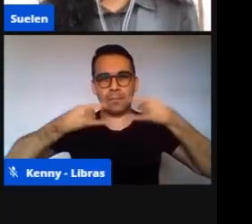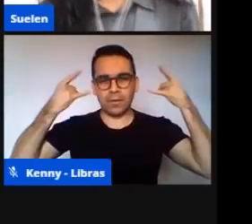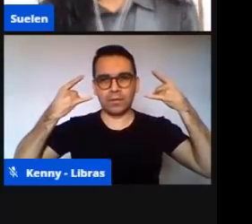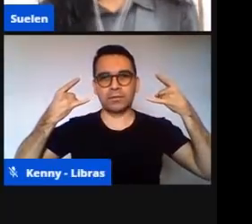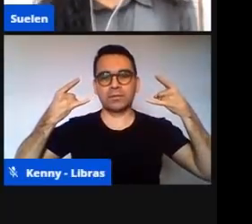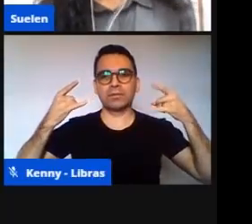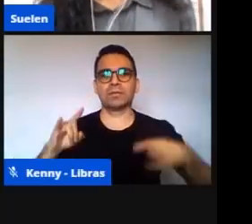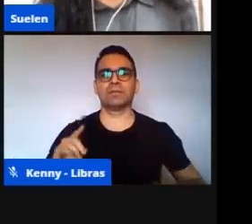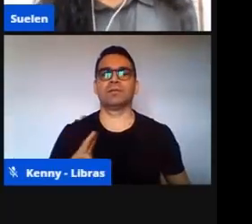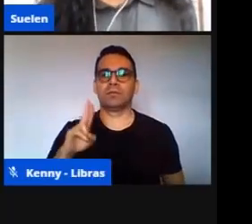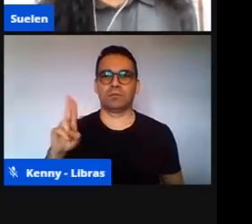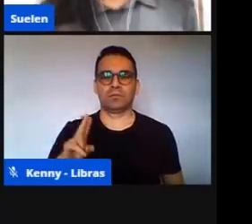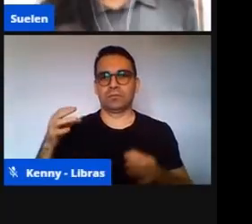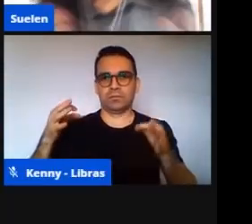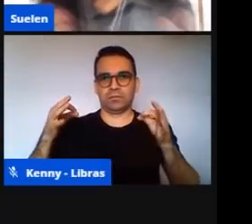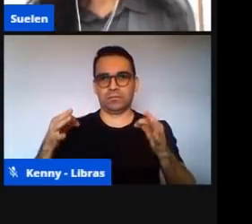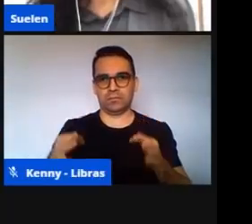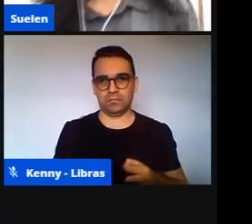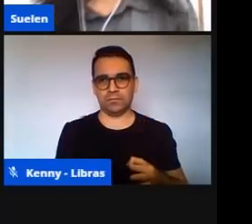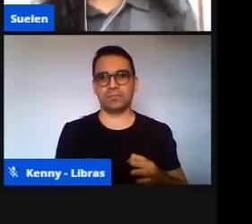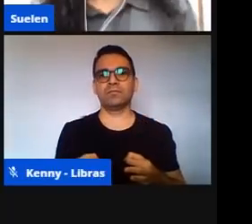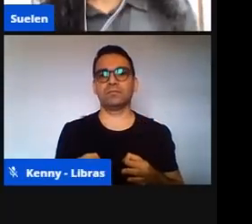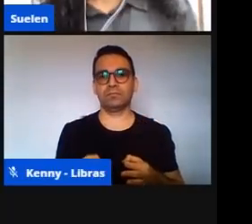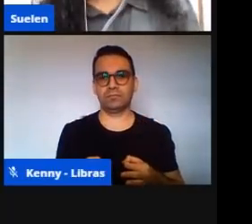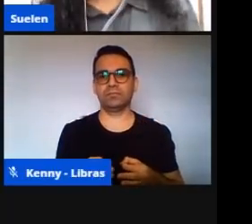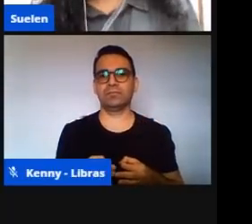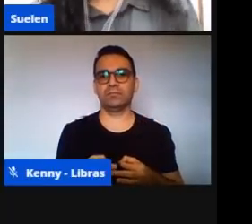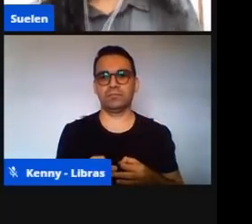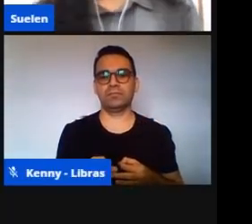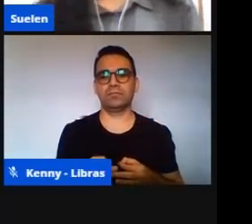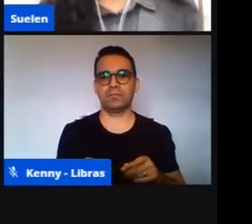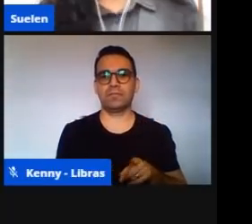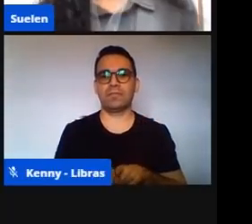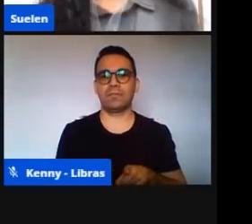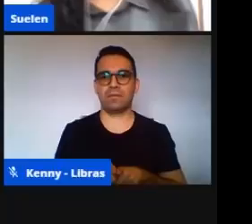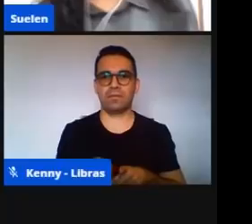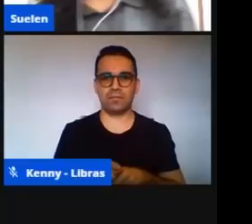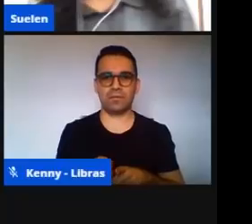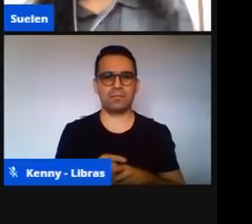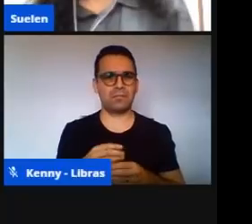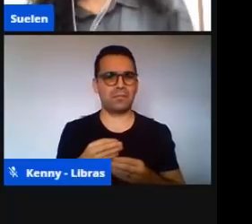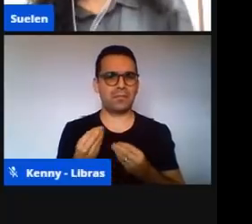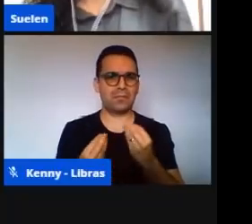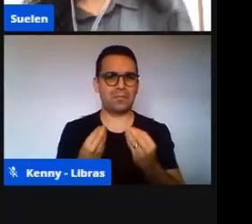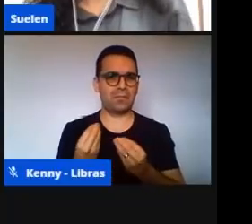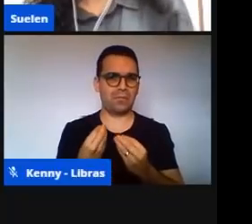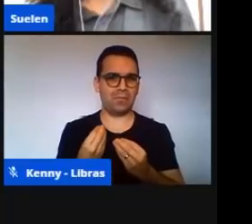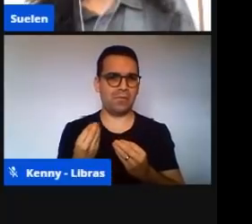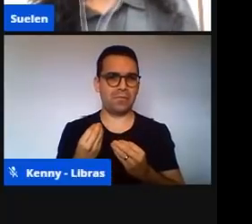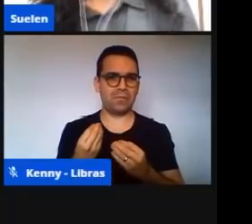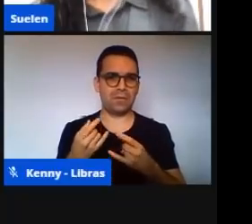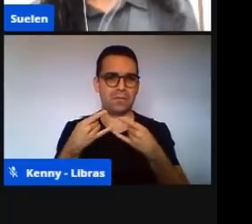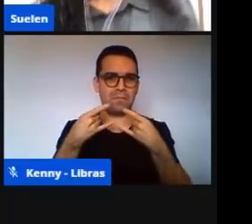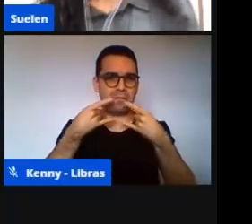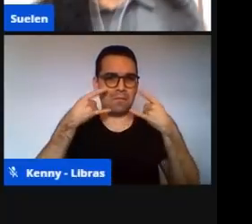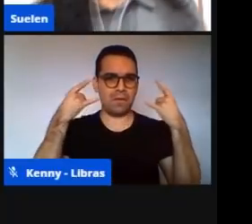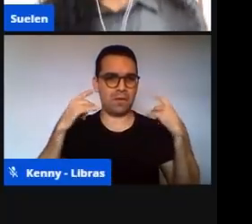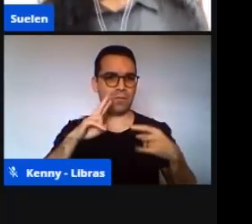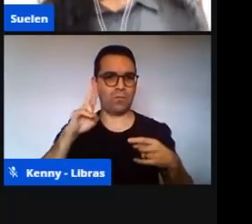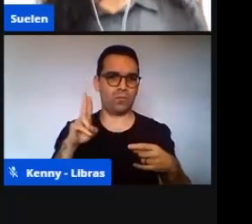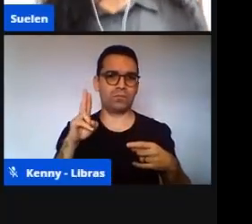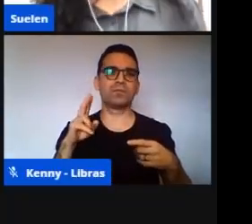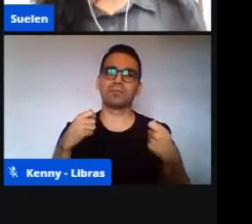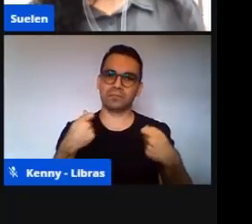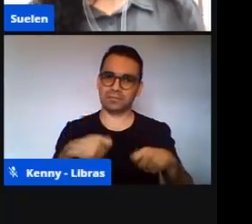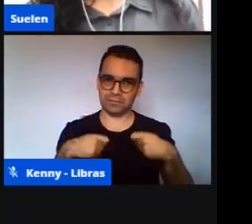correto, né? A gente fala sobre a importância das máscaras, mas a gente tem que saber utilizá-la de modo correto, tá? E